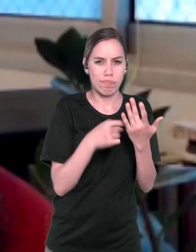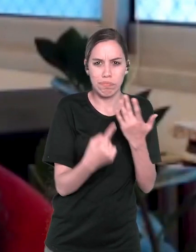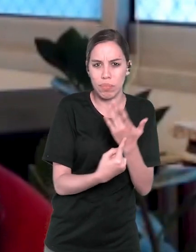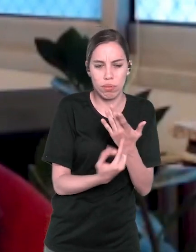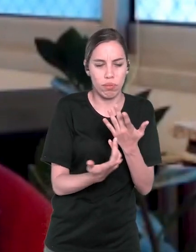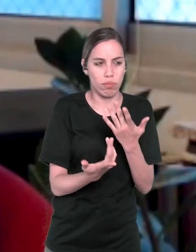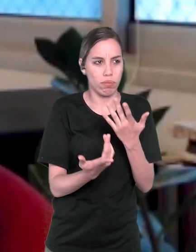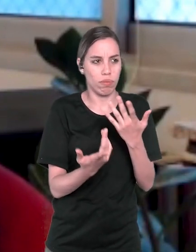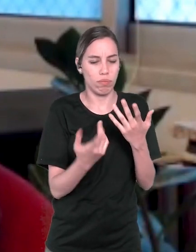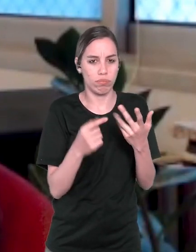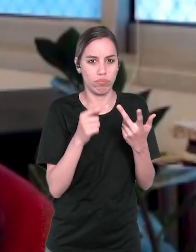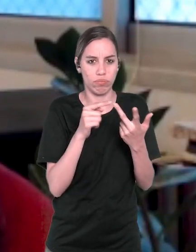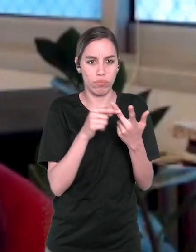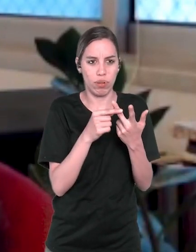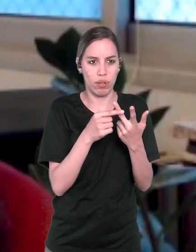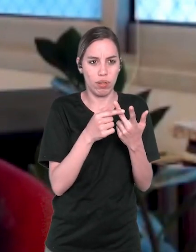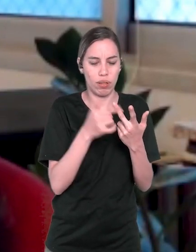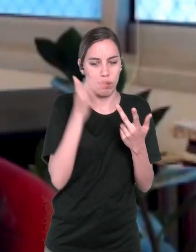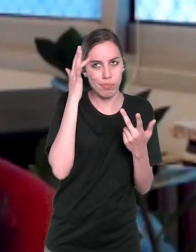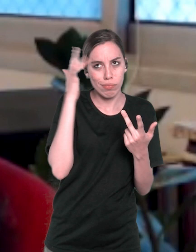metafórica. Então, é,